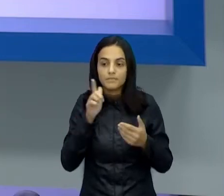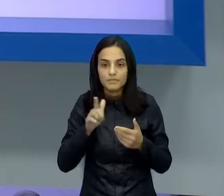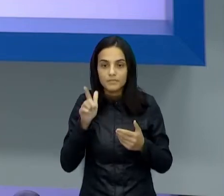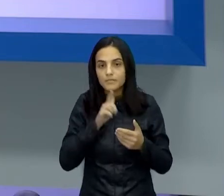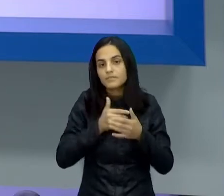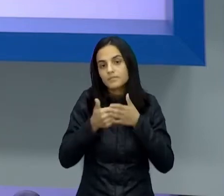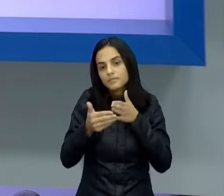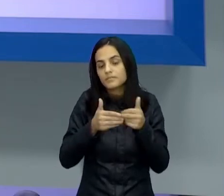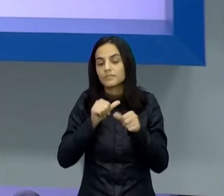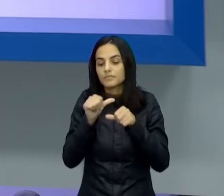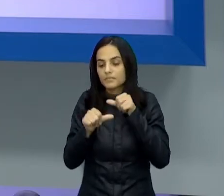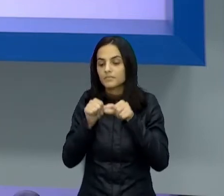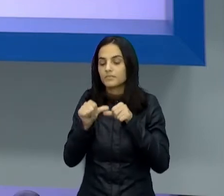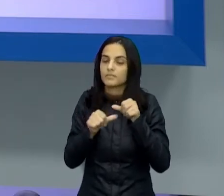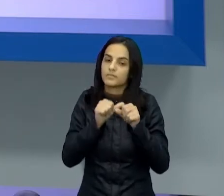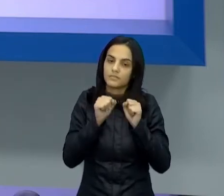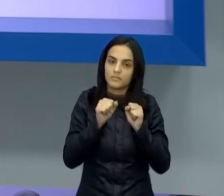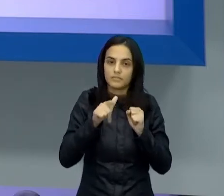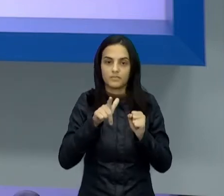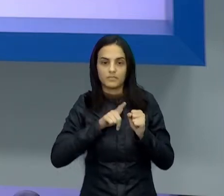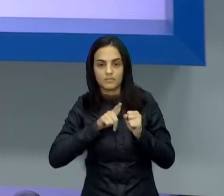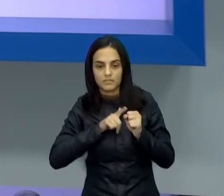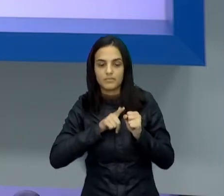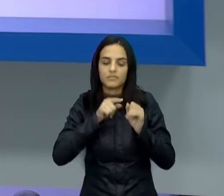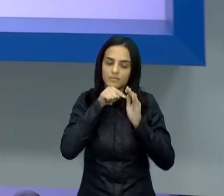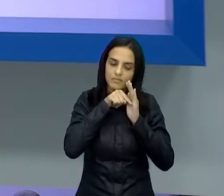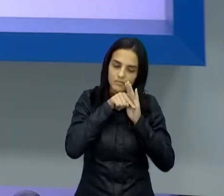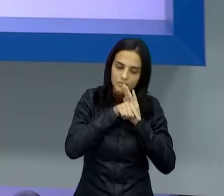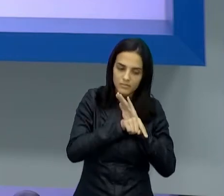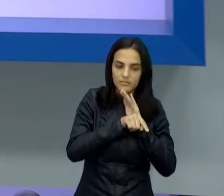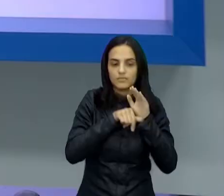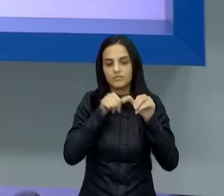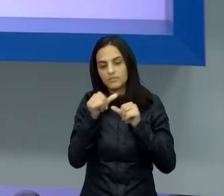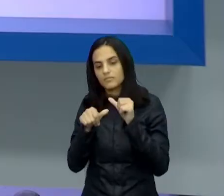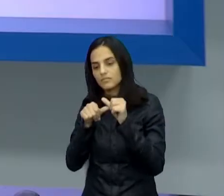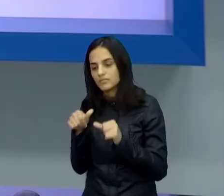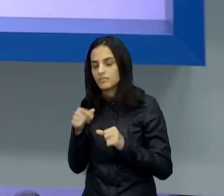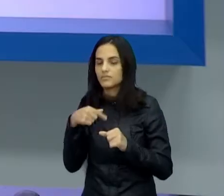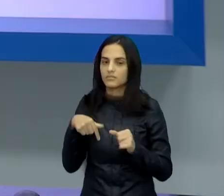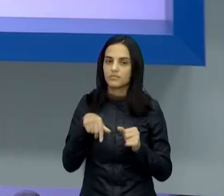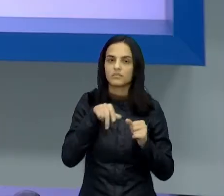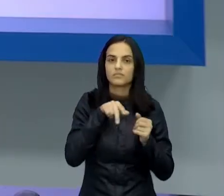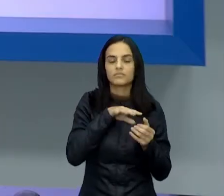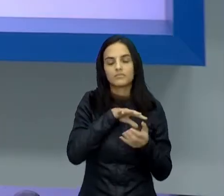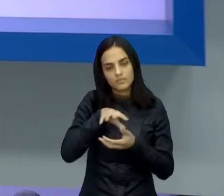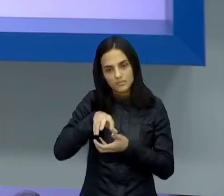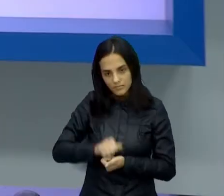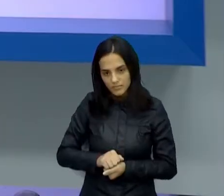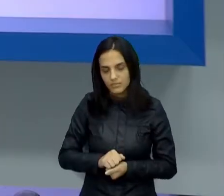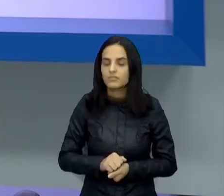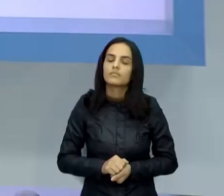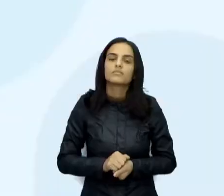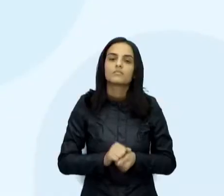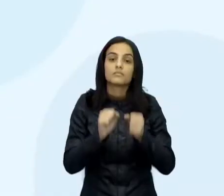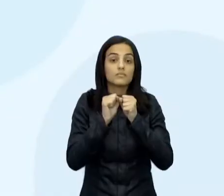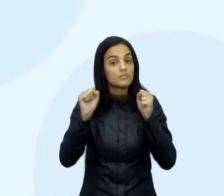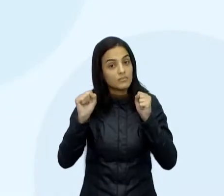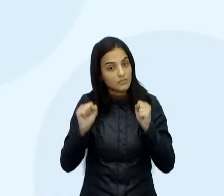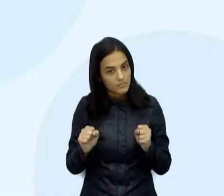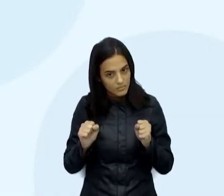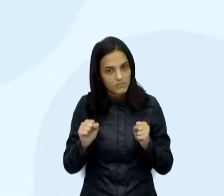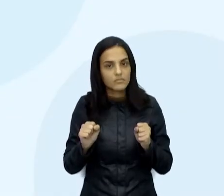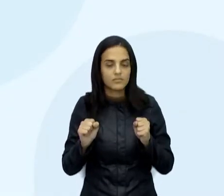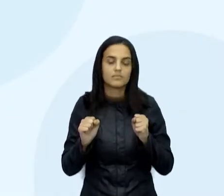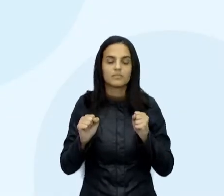qualquer alteração pode gerar aí, né, profundas transformações no nosso planeta. Vamos lá, o sistema Terra, vamos ver o que